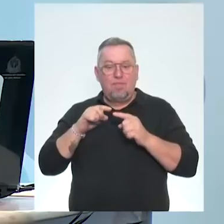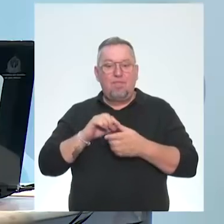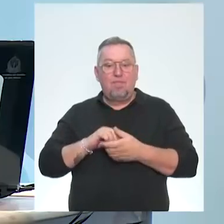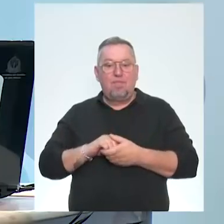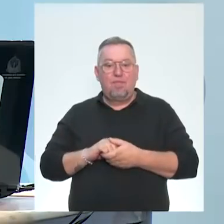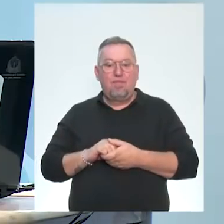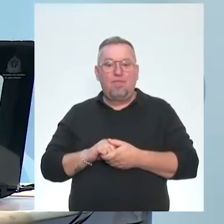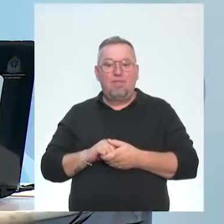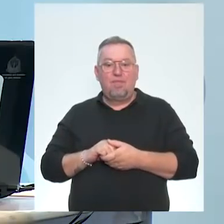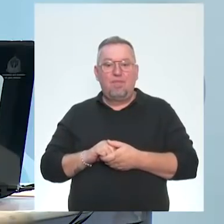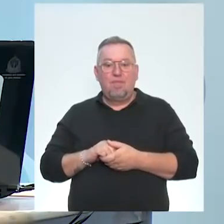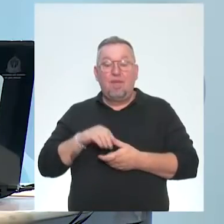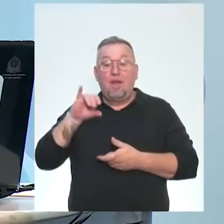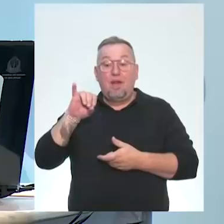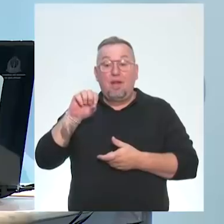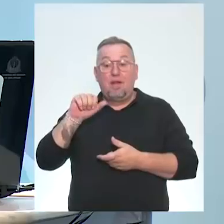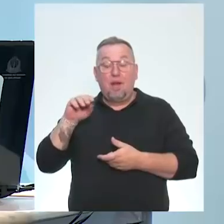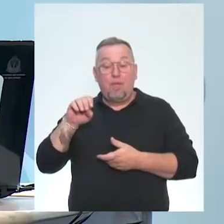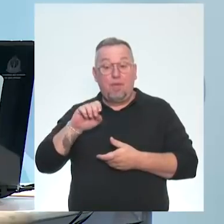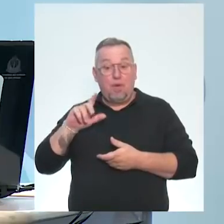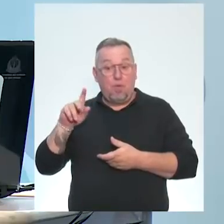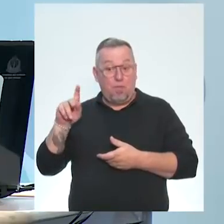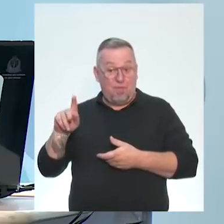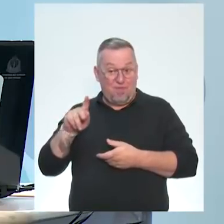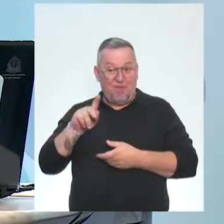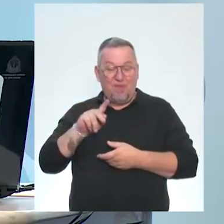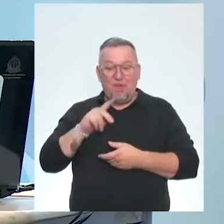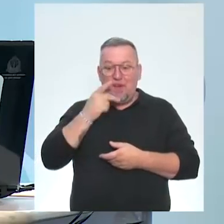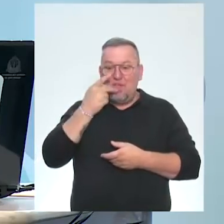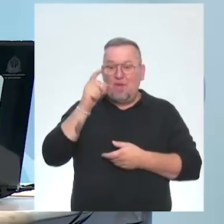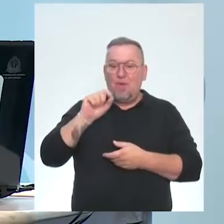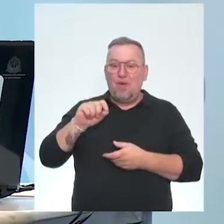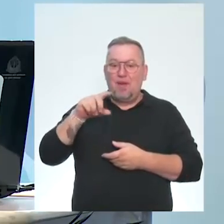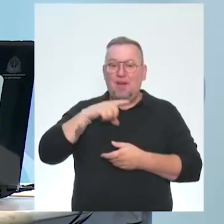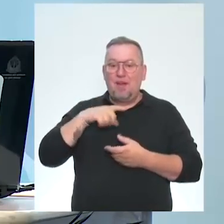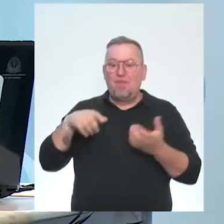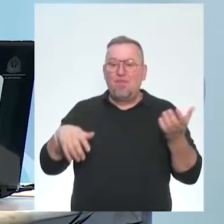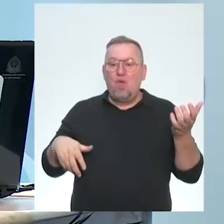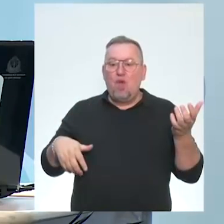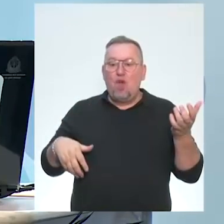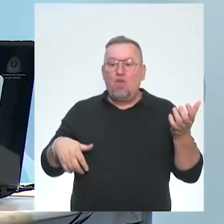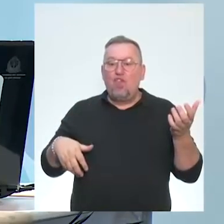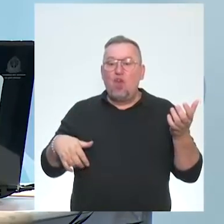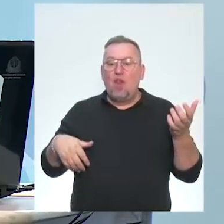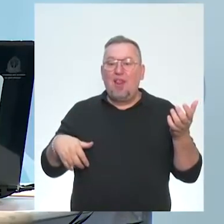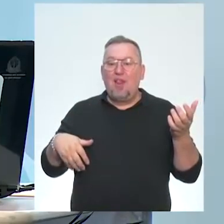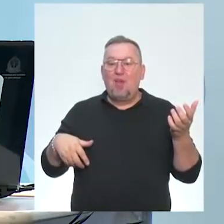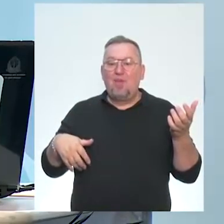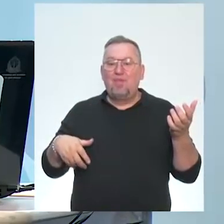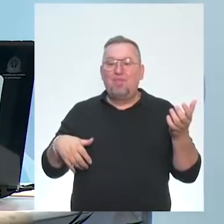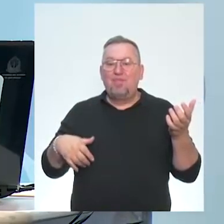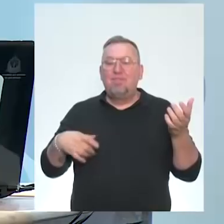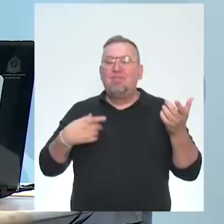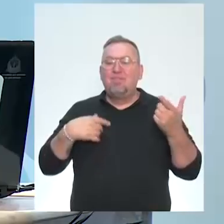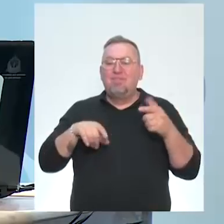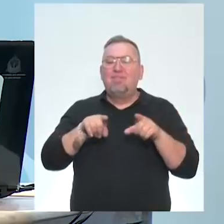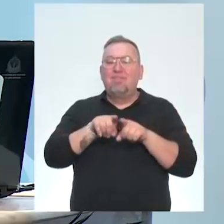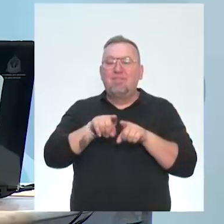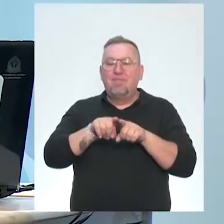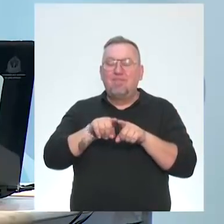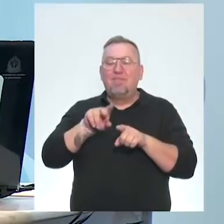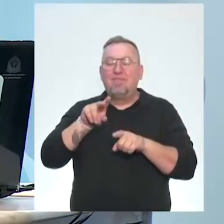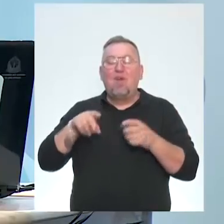A Isabel, professora Isabel, disse que tem um violão. Eu também, professora Isabel, também tenho um violão